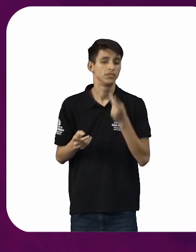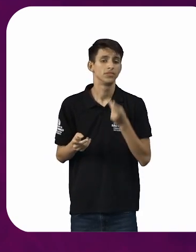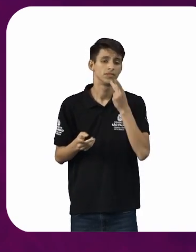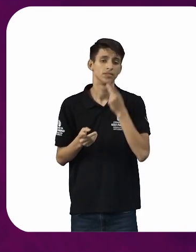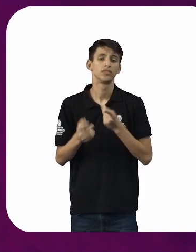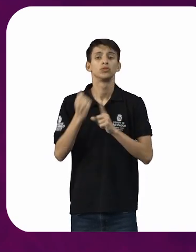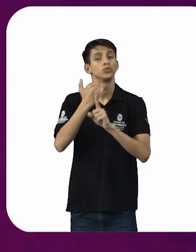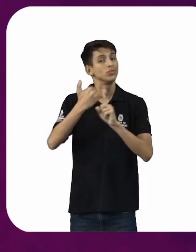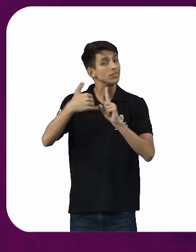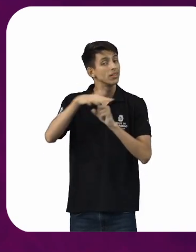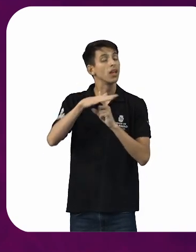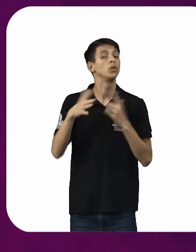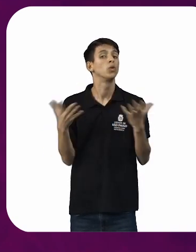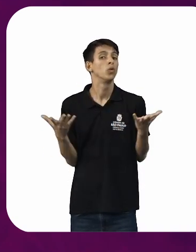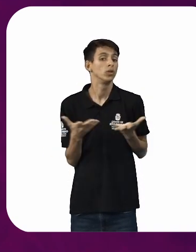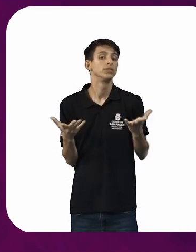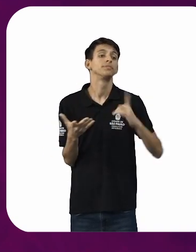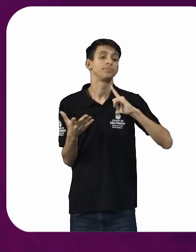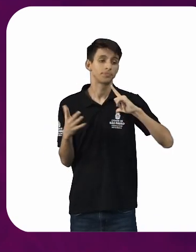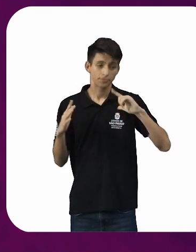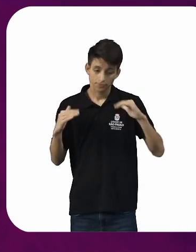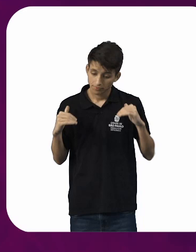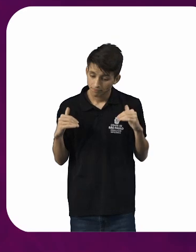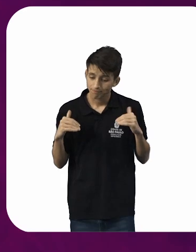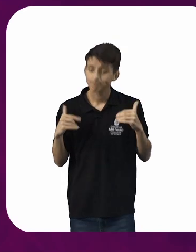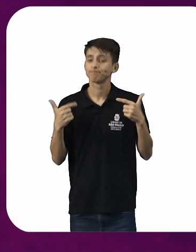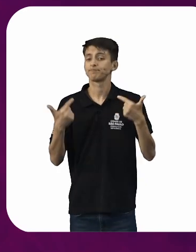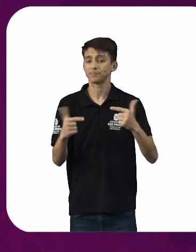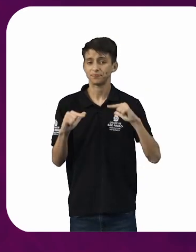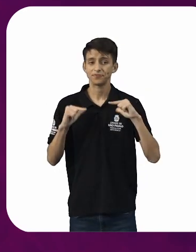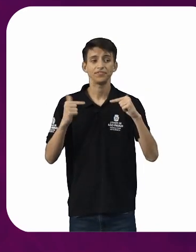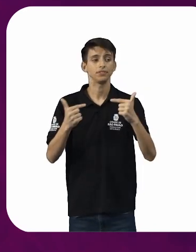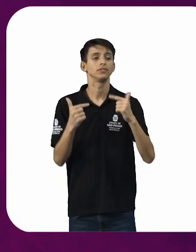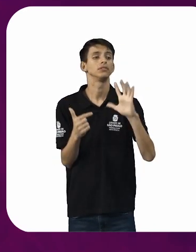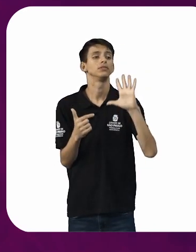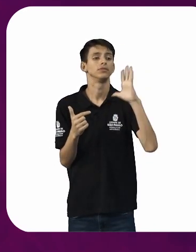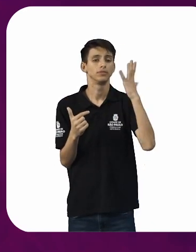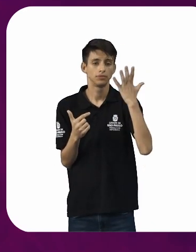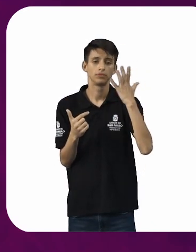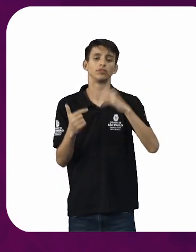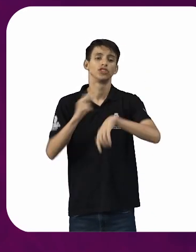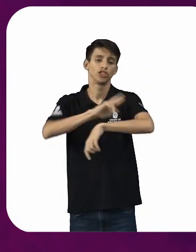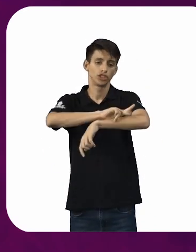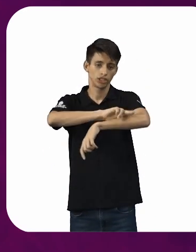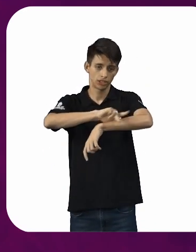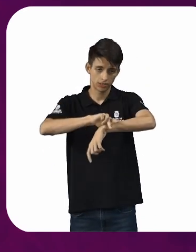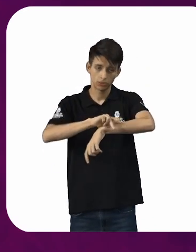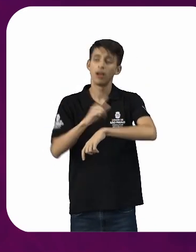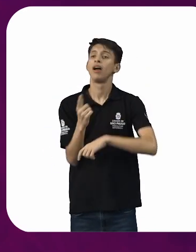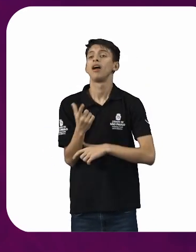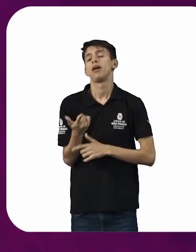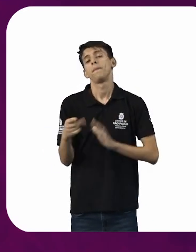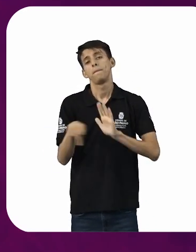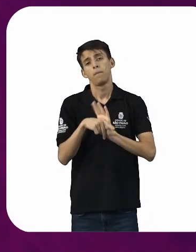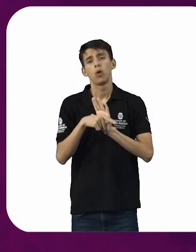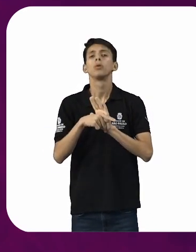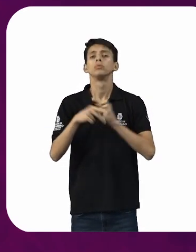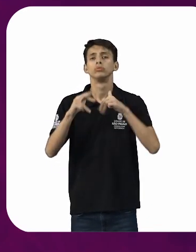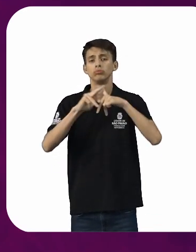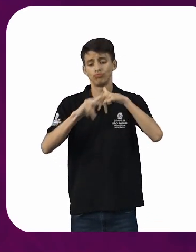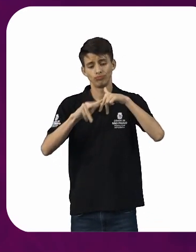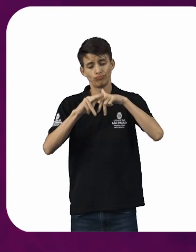nossa sociedade, que hoje a gente passa a enfrentar, como a doutora Lázara trouxe, né, as questões de gênero, raça e classe, por exemplo, que são, né,